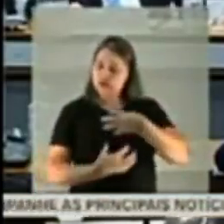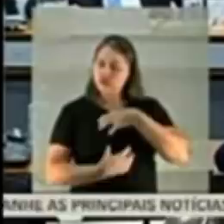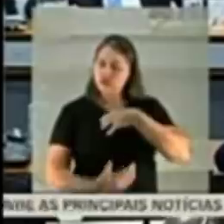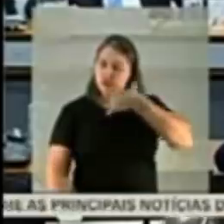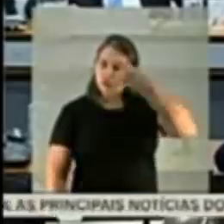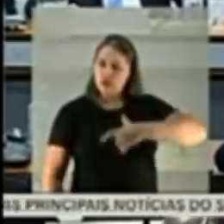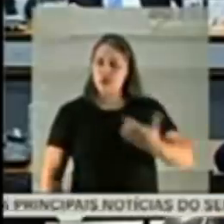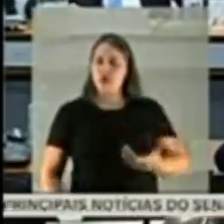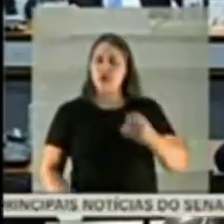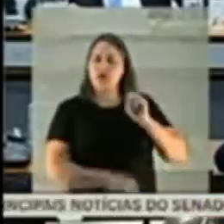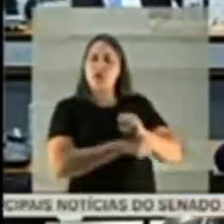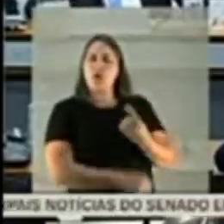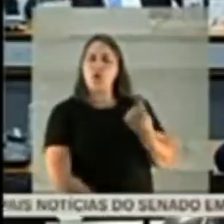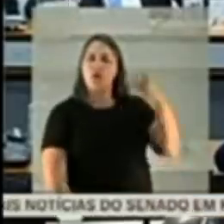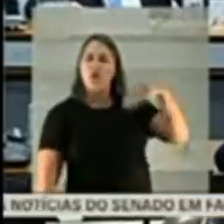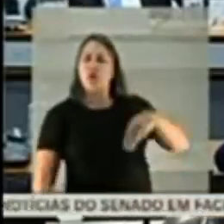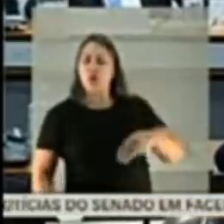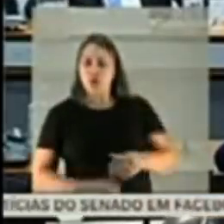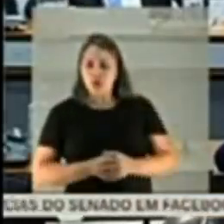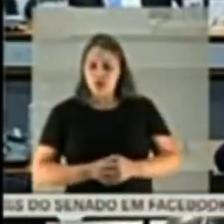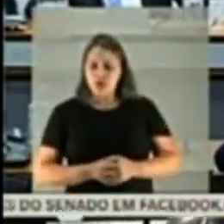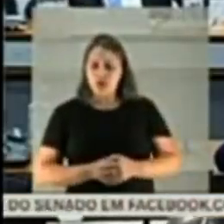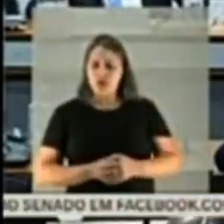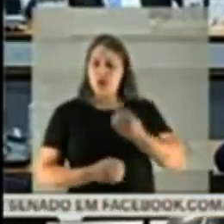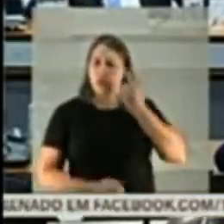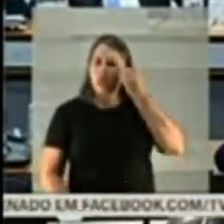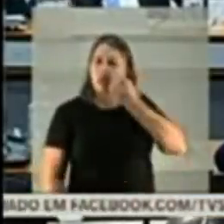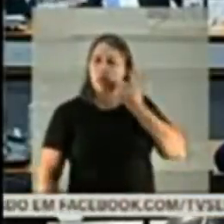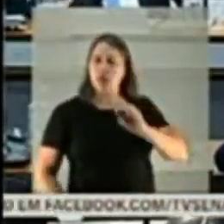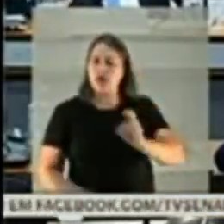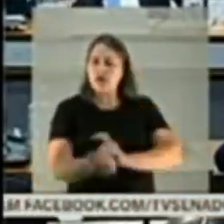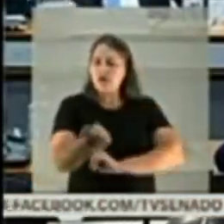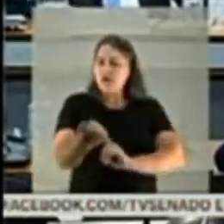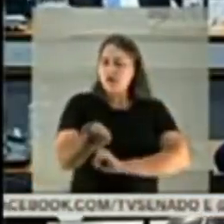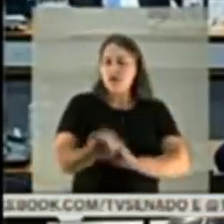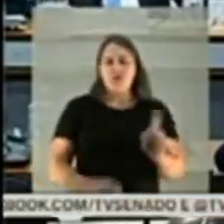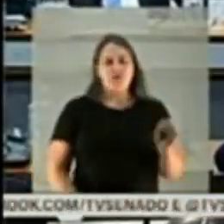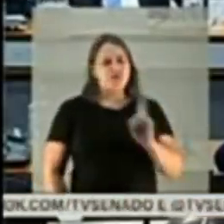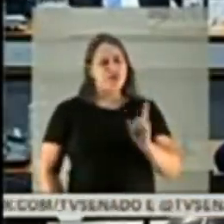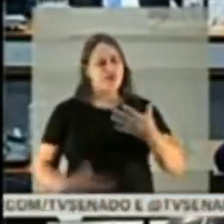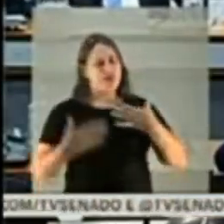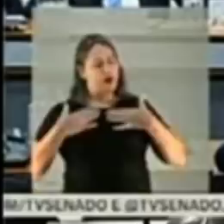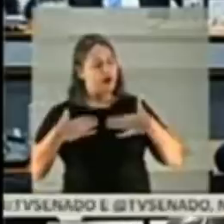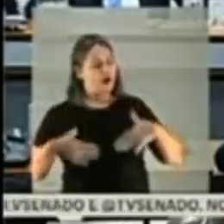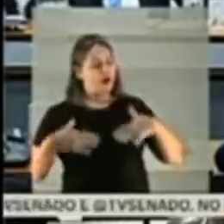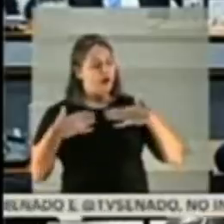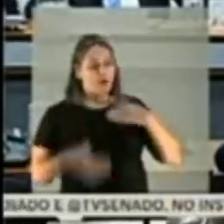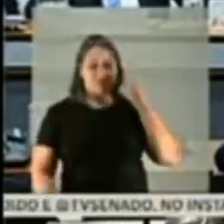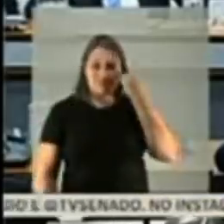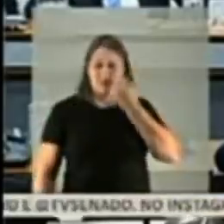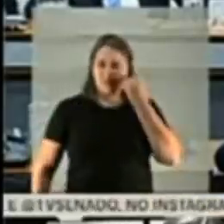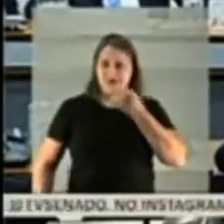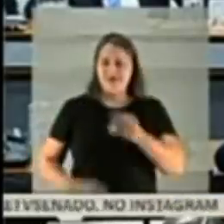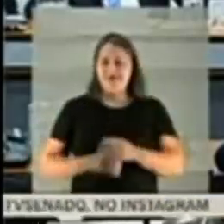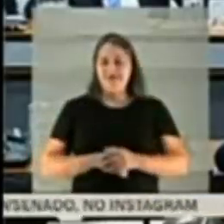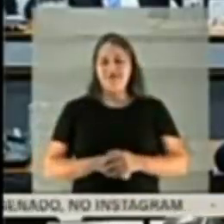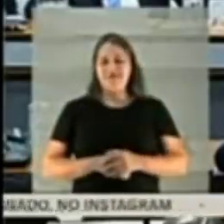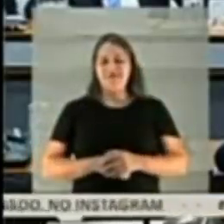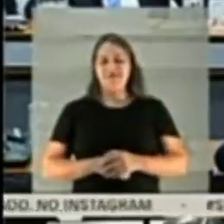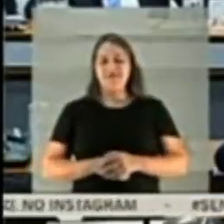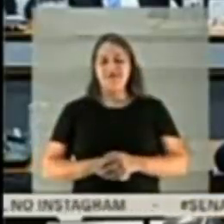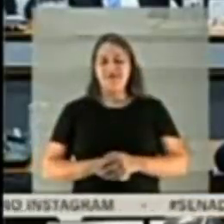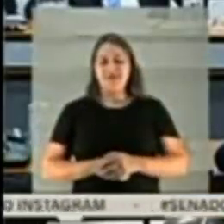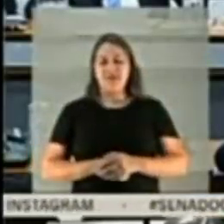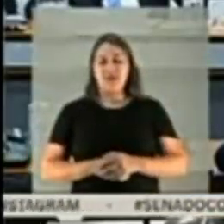Eu estou lhe perguntando. Não, peraí, só um minutinho, deputado. Deputado, não fique nervoso, calma. Não estou nervoso. Calma, deputado, calma. Nós vamos chegar ainda